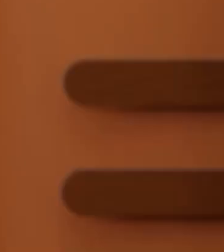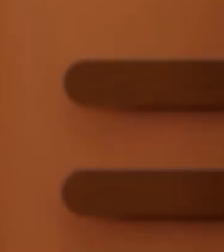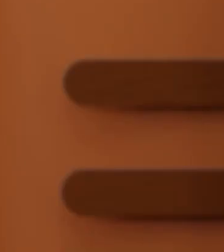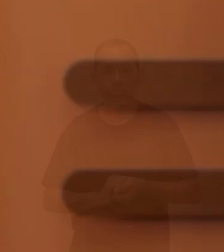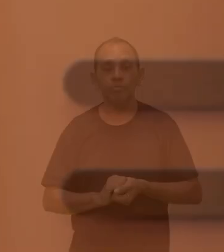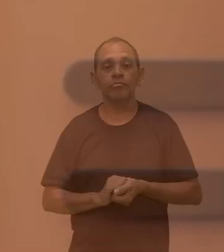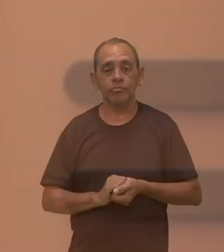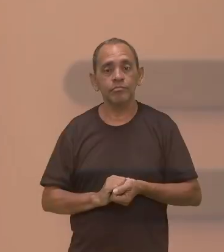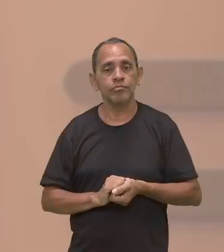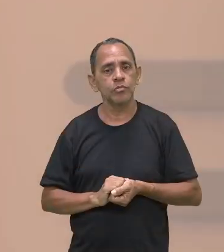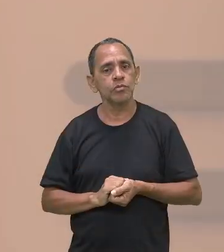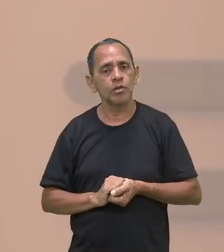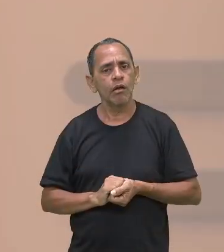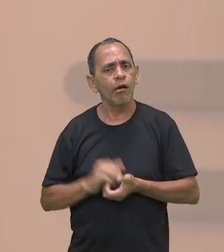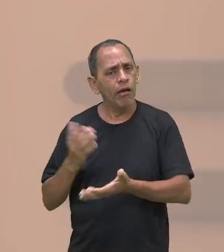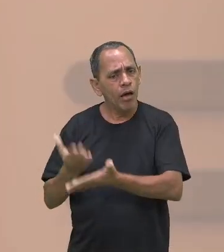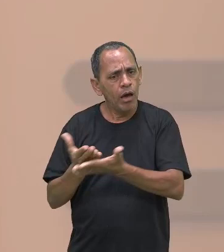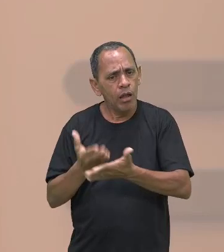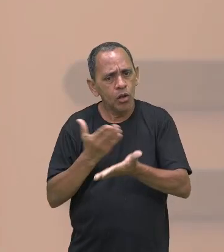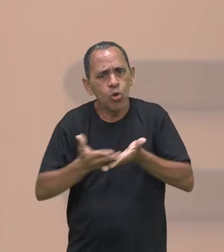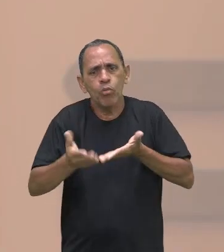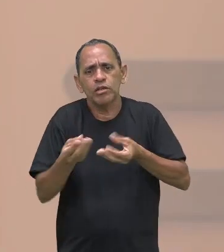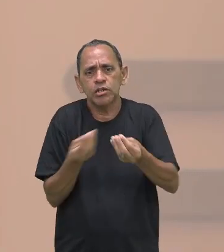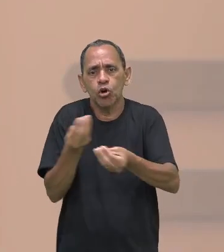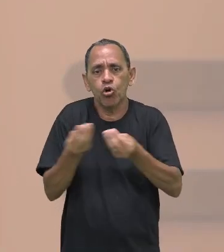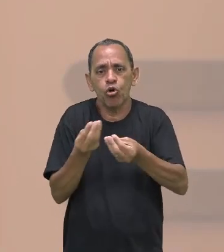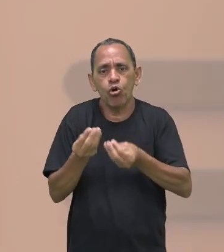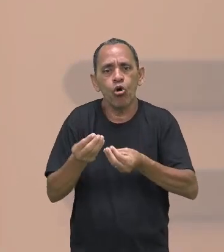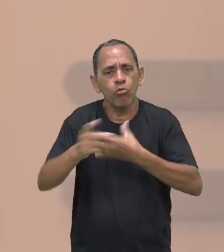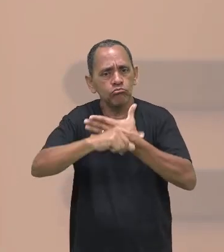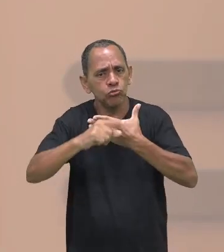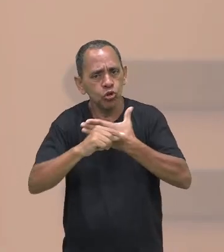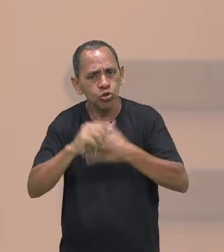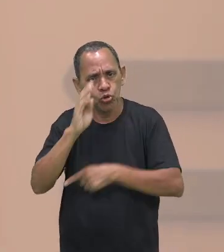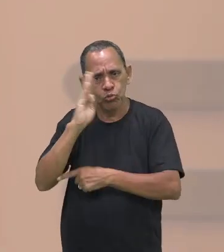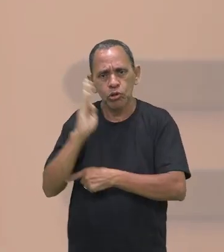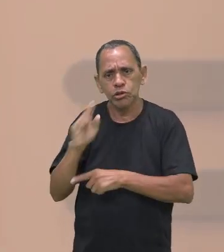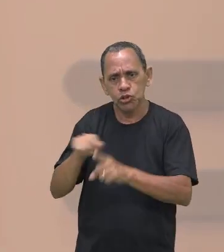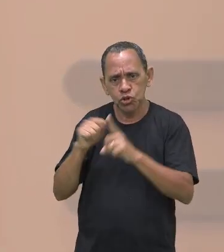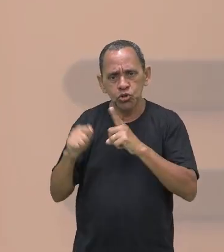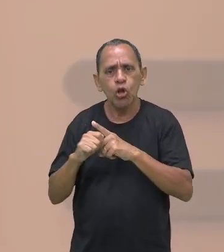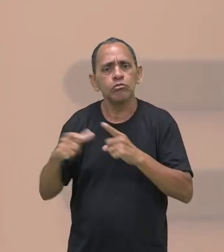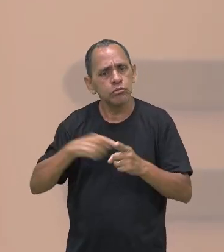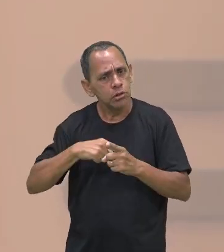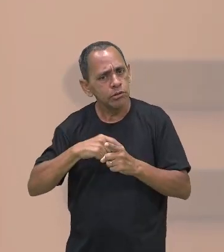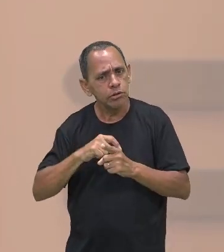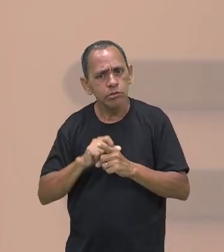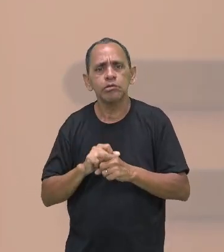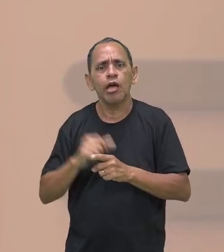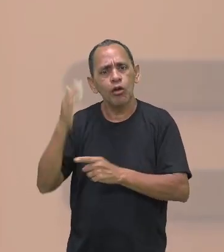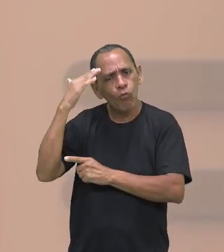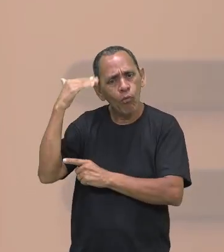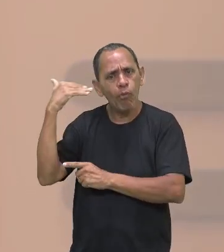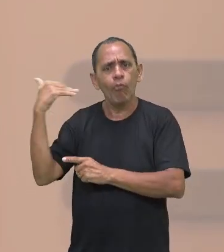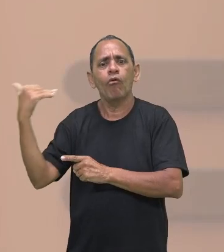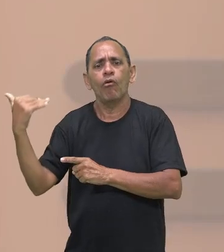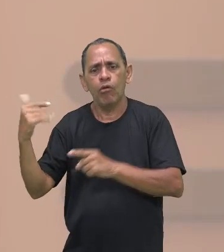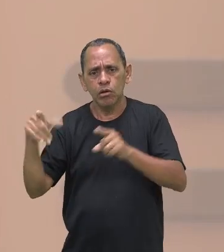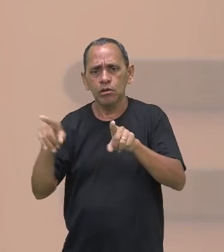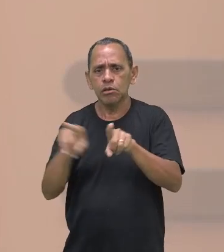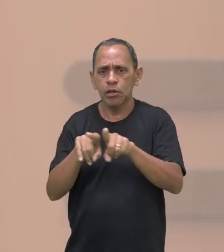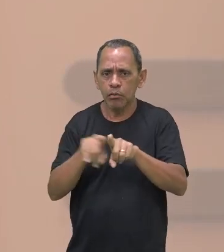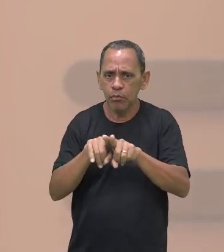A nossa aula inicia falando de um autor brasileiro, um sociólogo que tem grande relevância por trazer